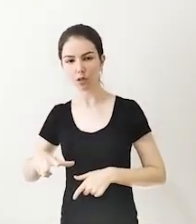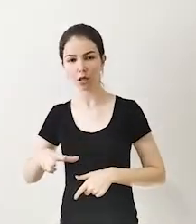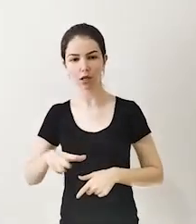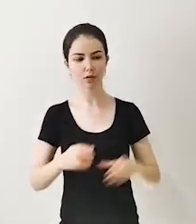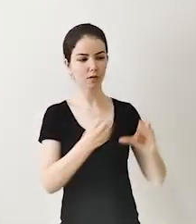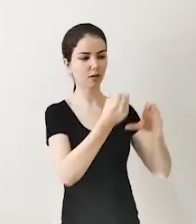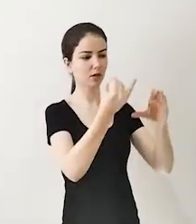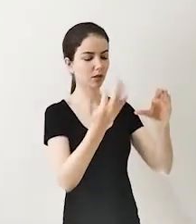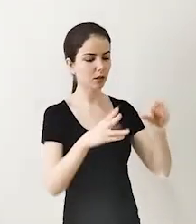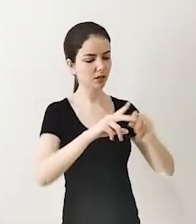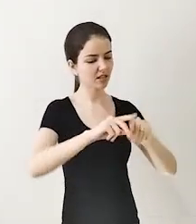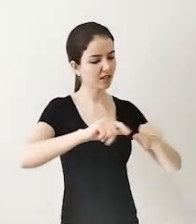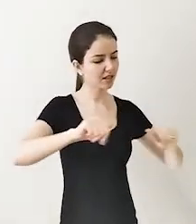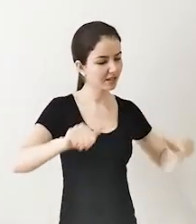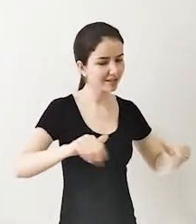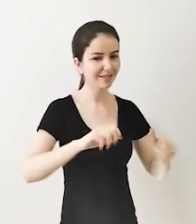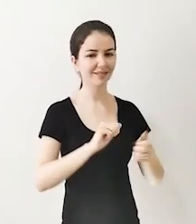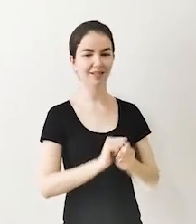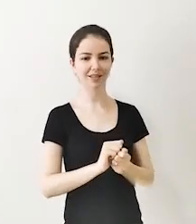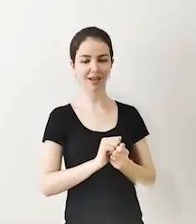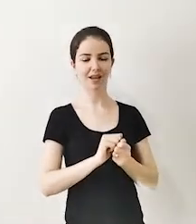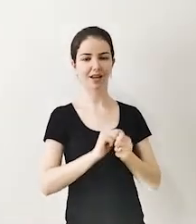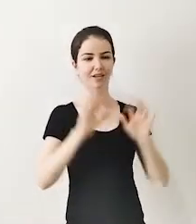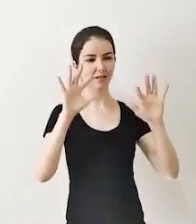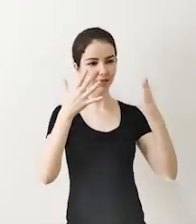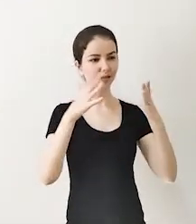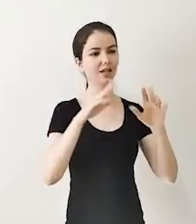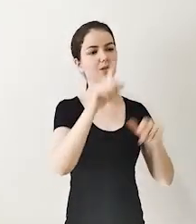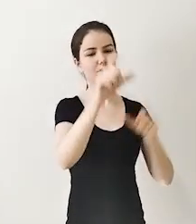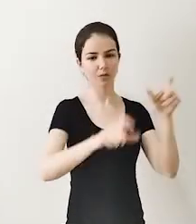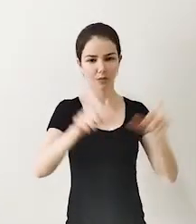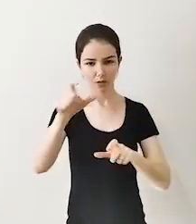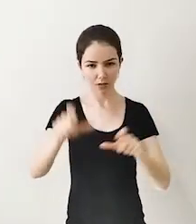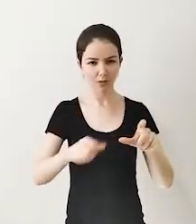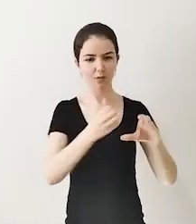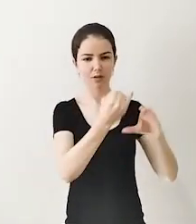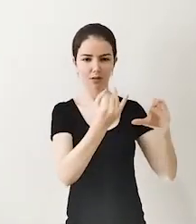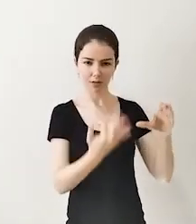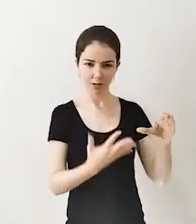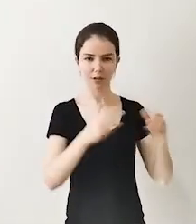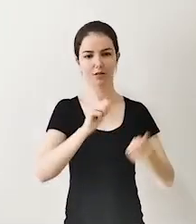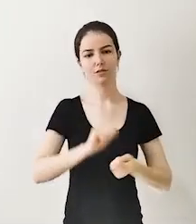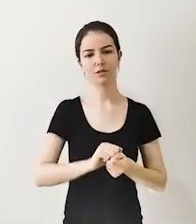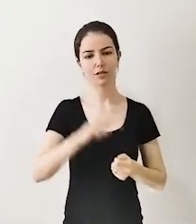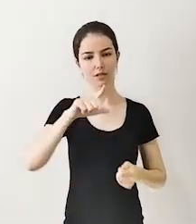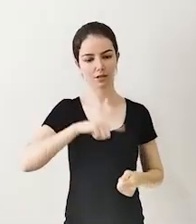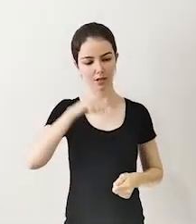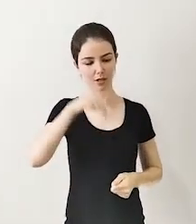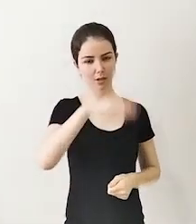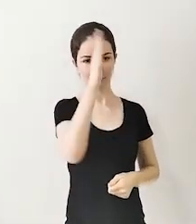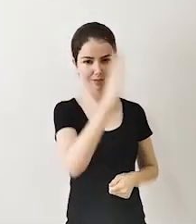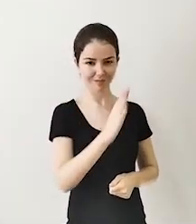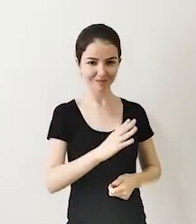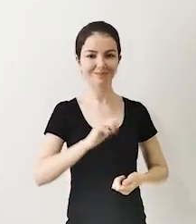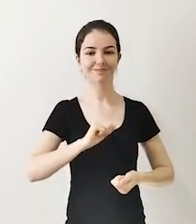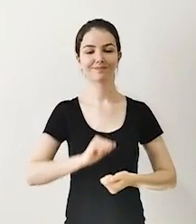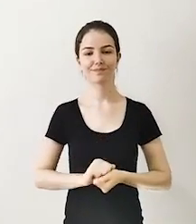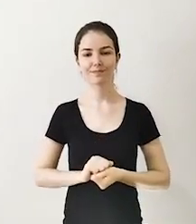poder exploratório, sobre o que tinha na região do Brasil, ok? Beleza? Então vamos lá, seguindo.